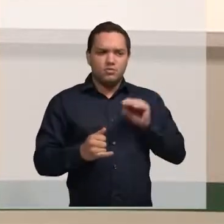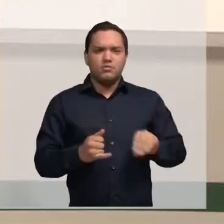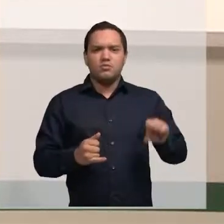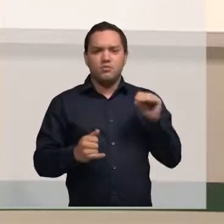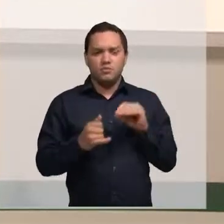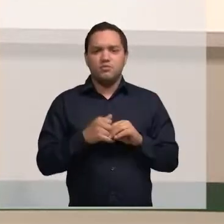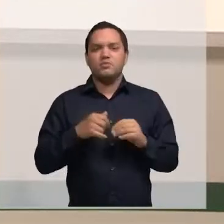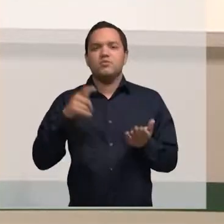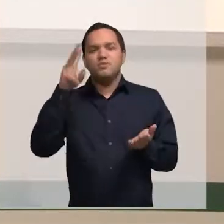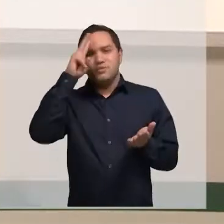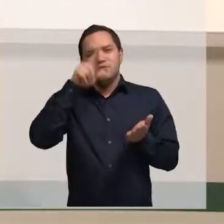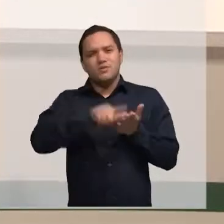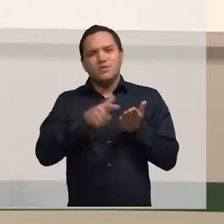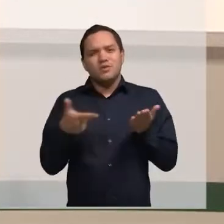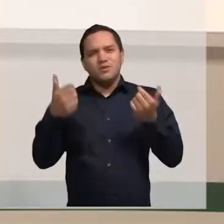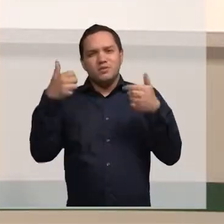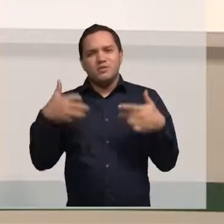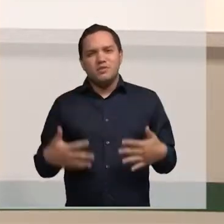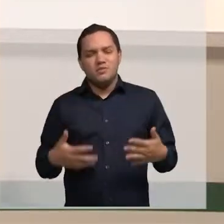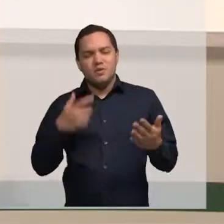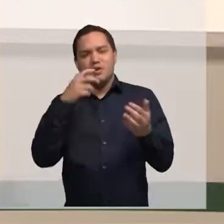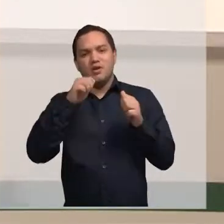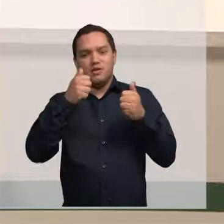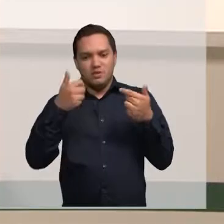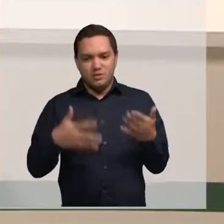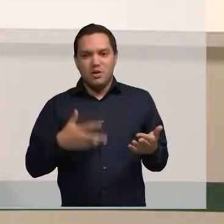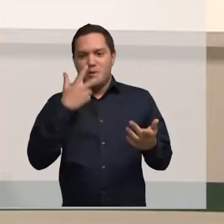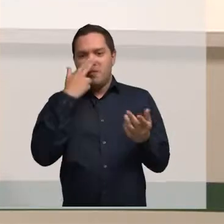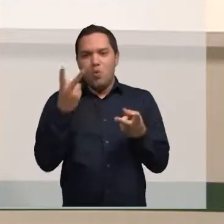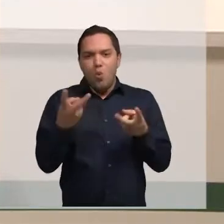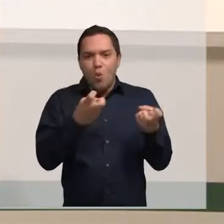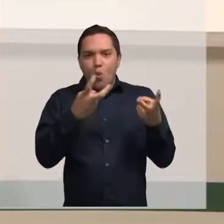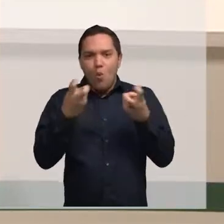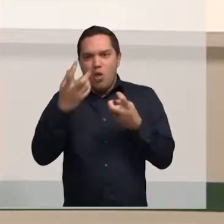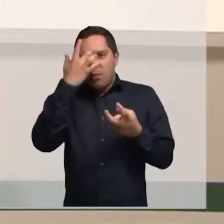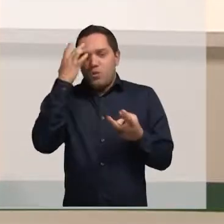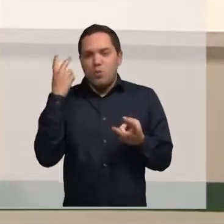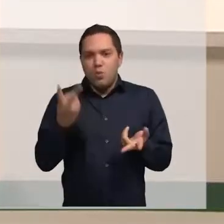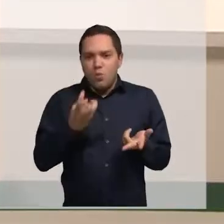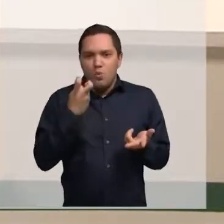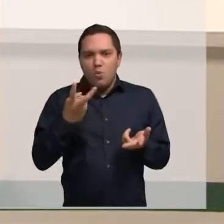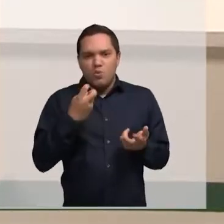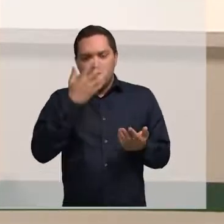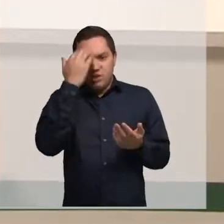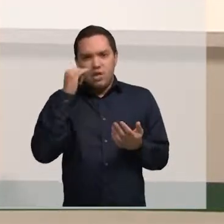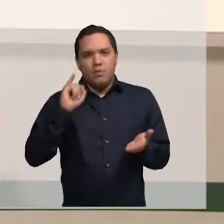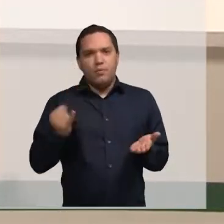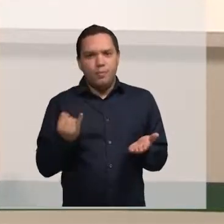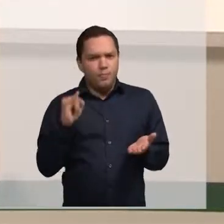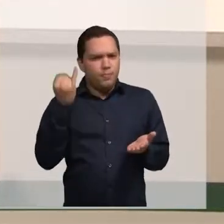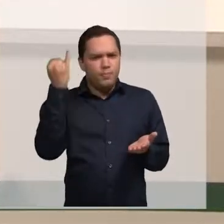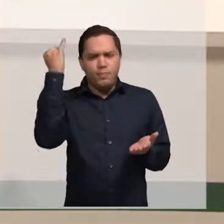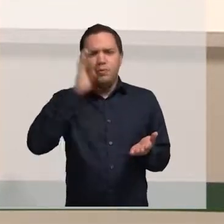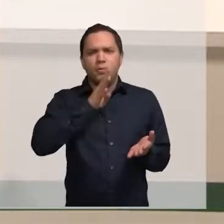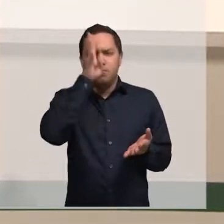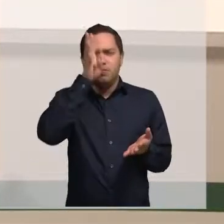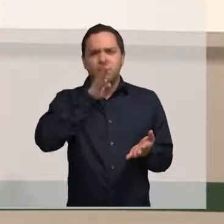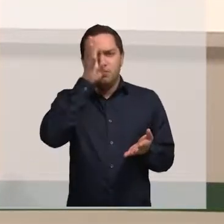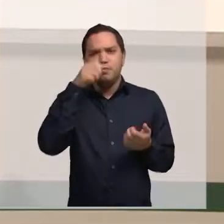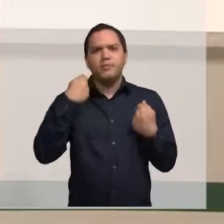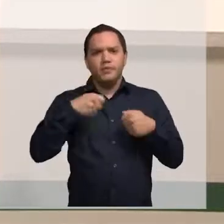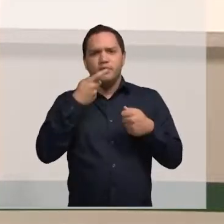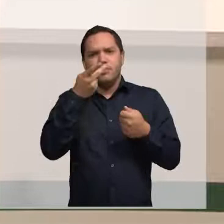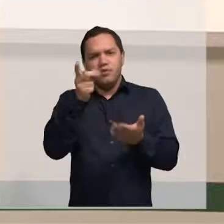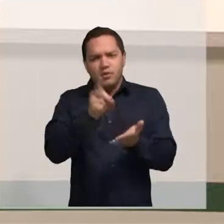estava falando, É verdade. que explora o povo brasileiro. Explora mesmo. Você que tá pagando juros sabe que quem está falando aqui é verdade. Então, essas verdades precisam ser